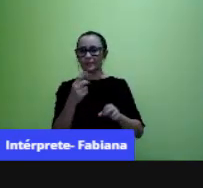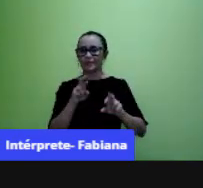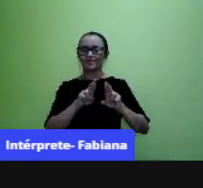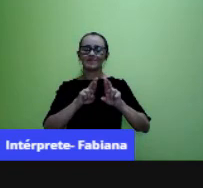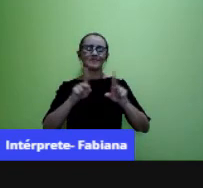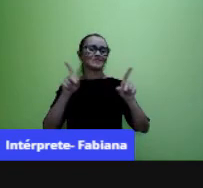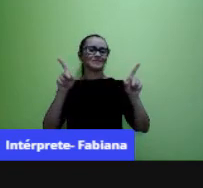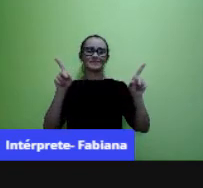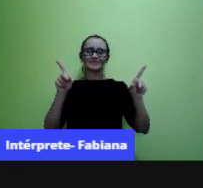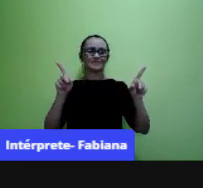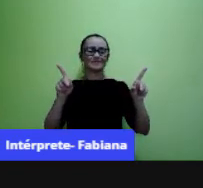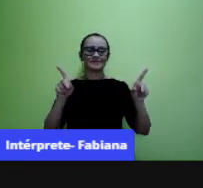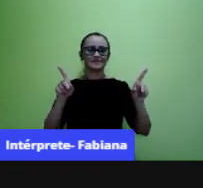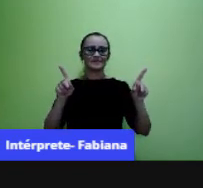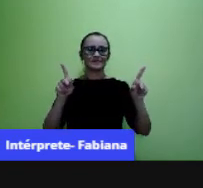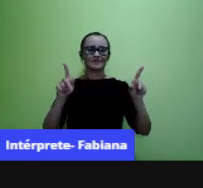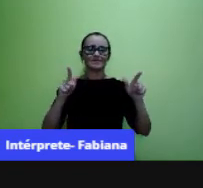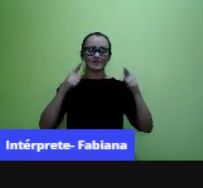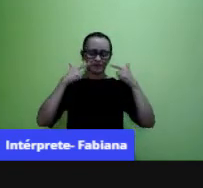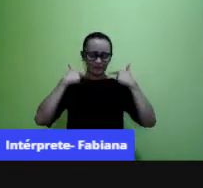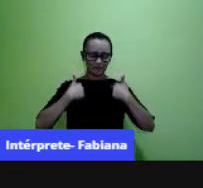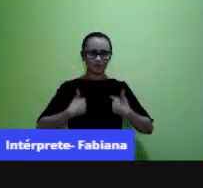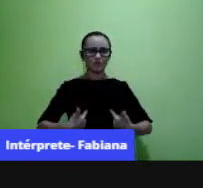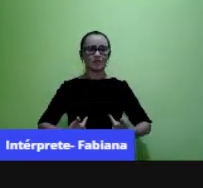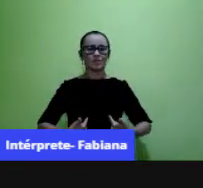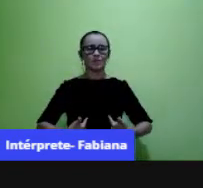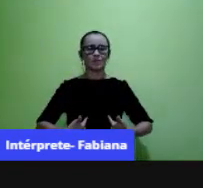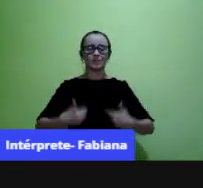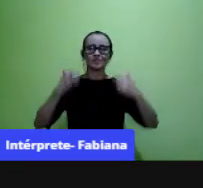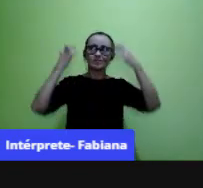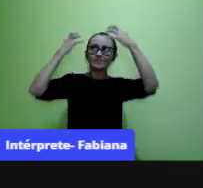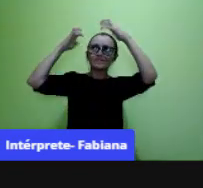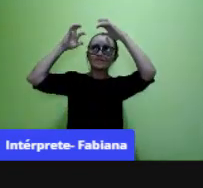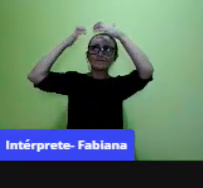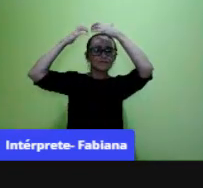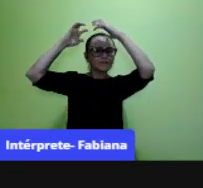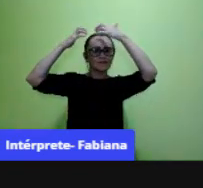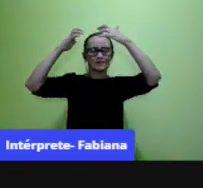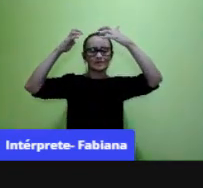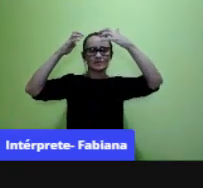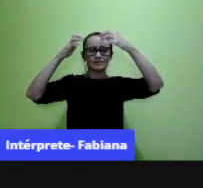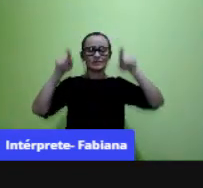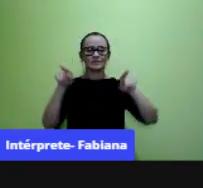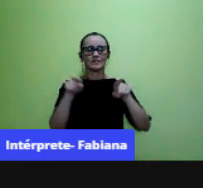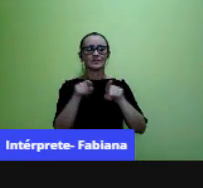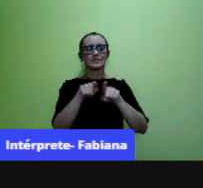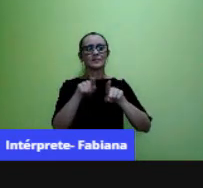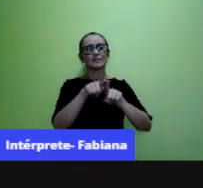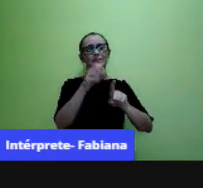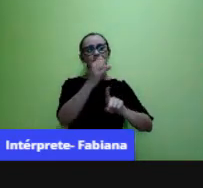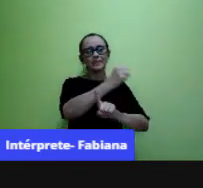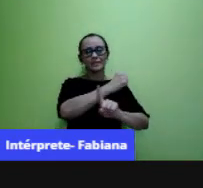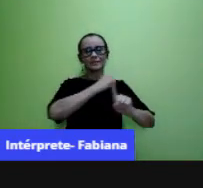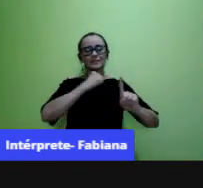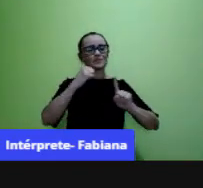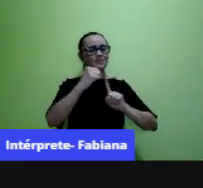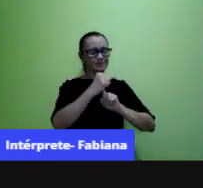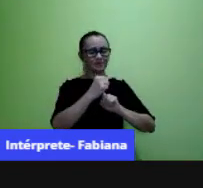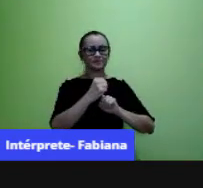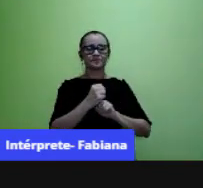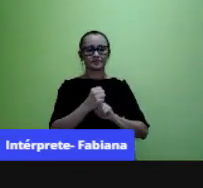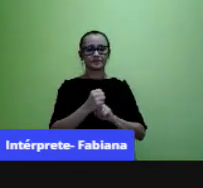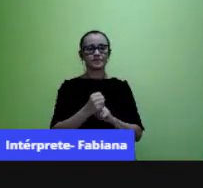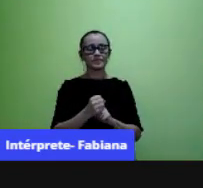Cognitivamente, na parte motora, na parte social, tudo é diferente. Só para você ter ideia, a criança de